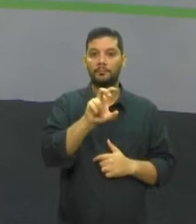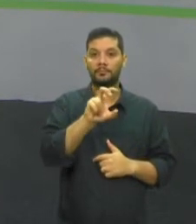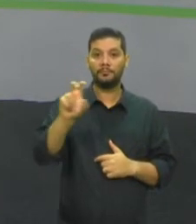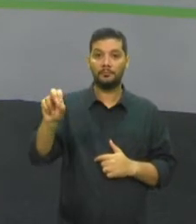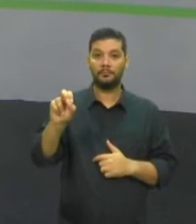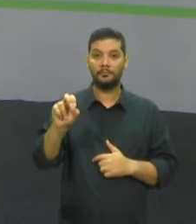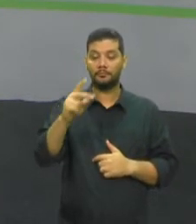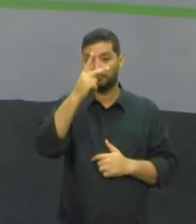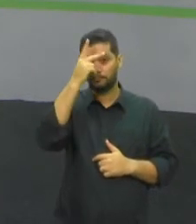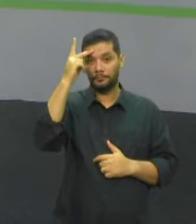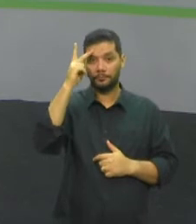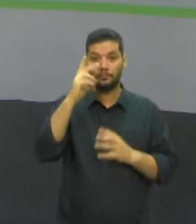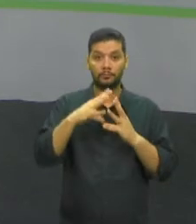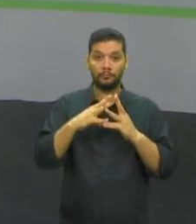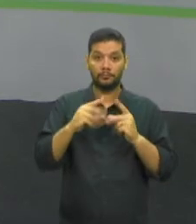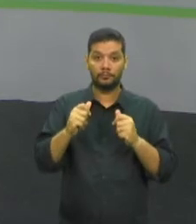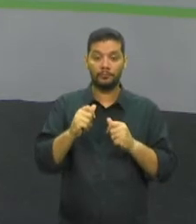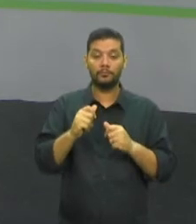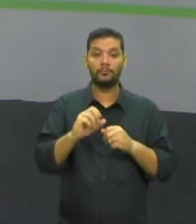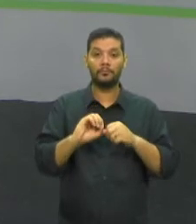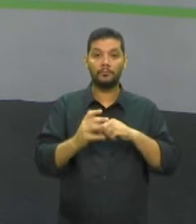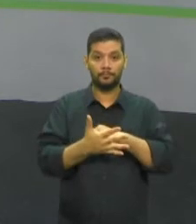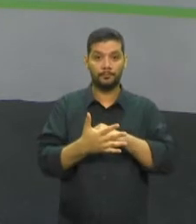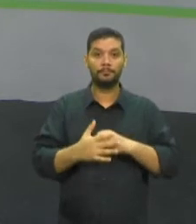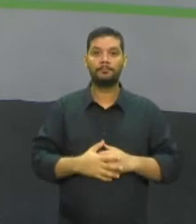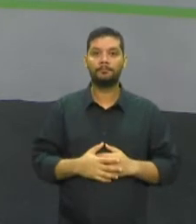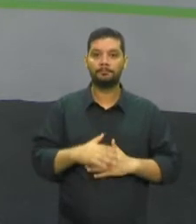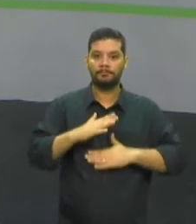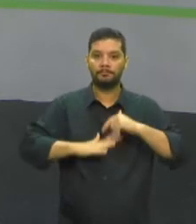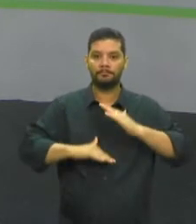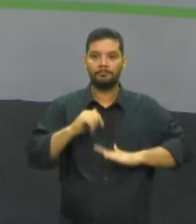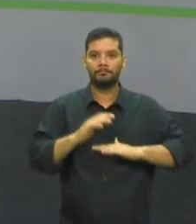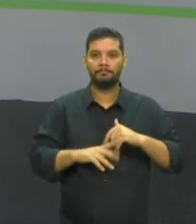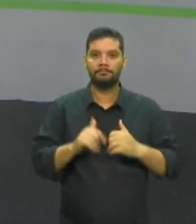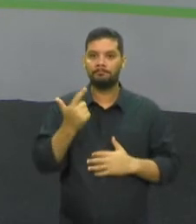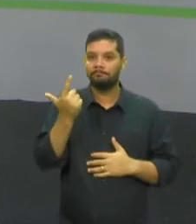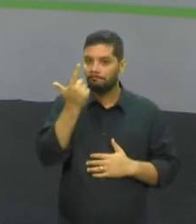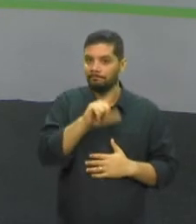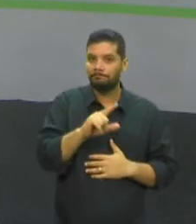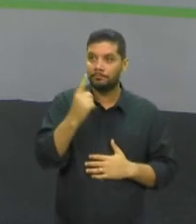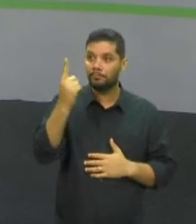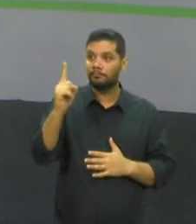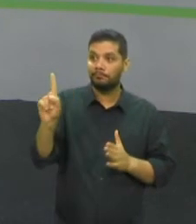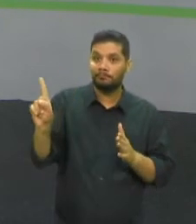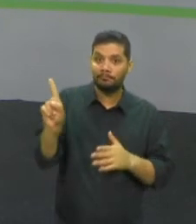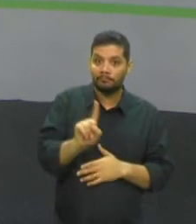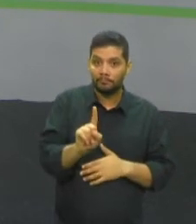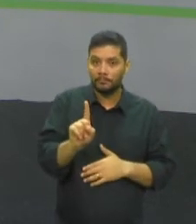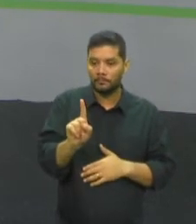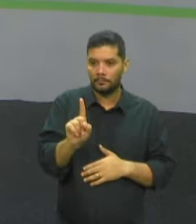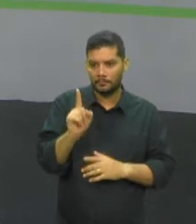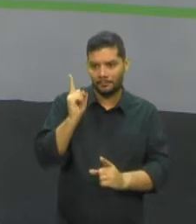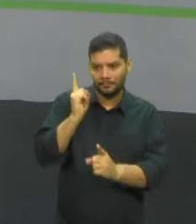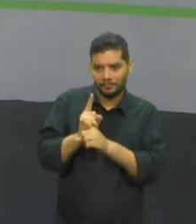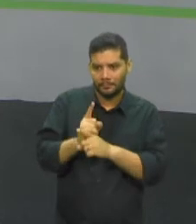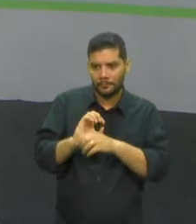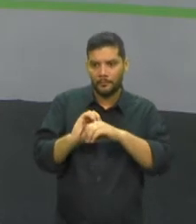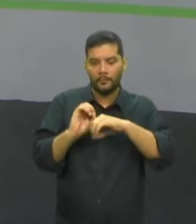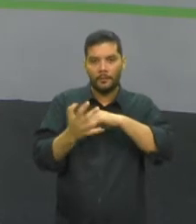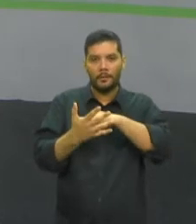de Covid-19. Os profissionais do hospital, que receberam o primeiro paciente diagnosticado com